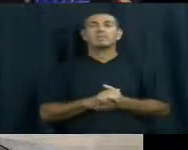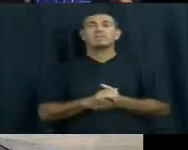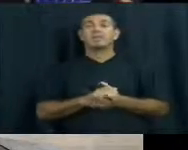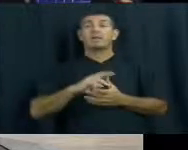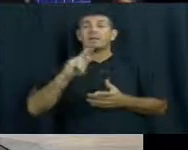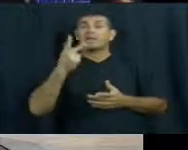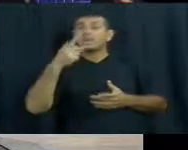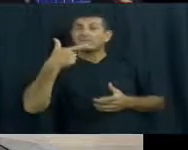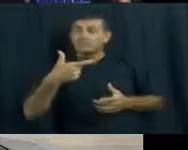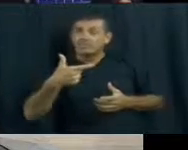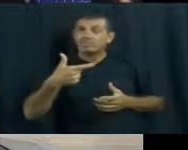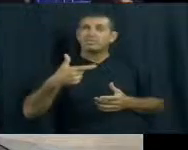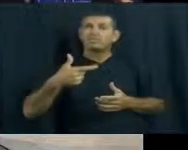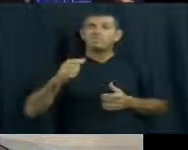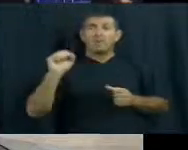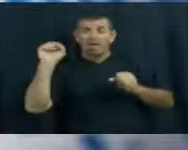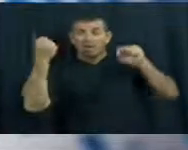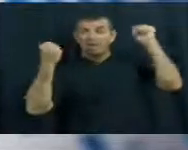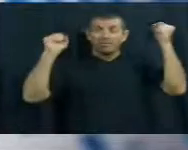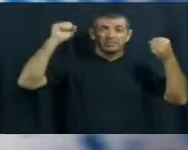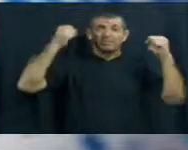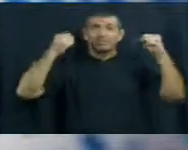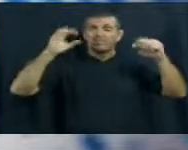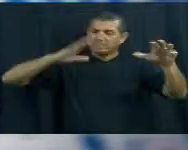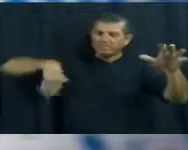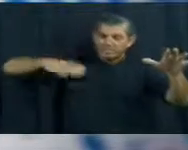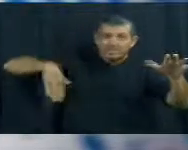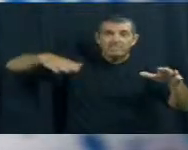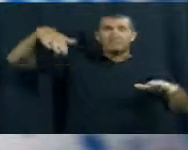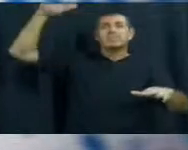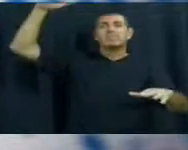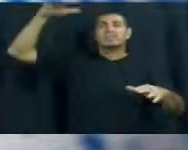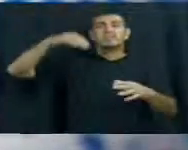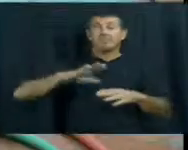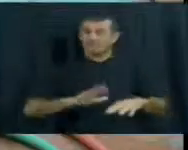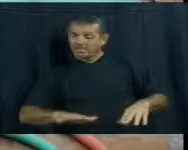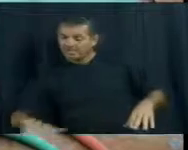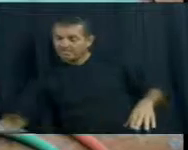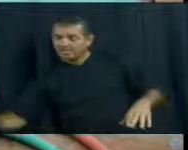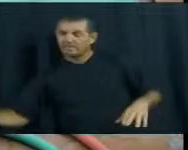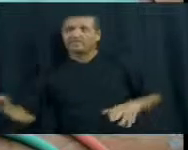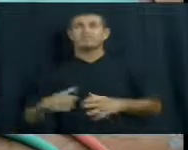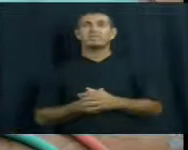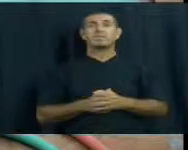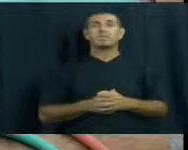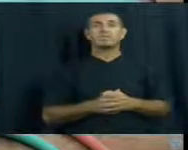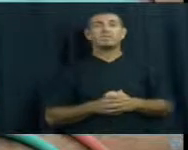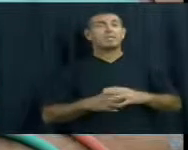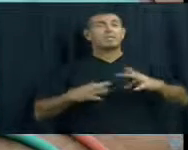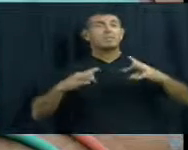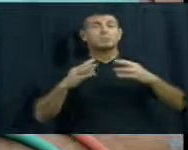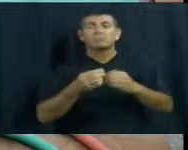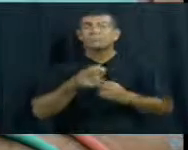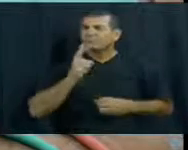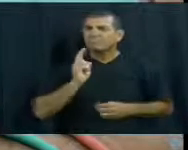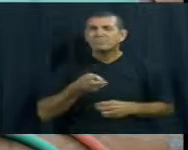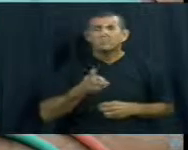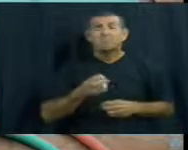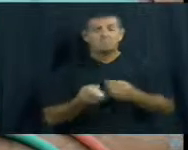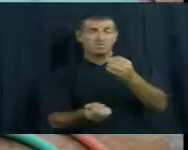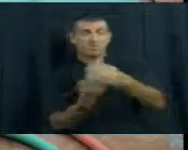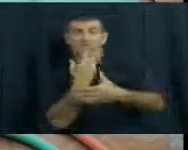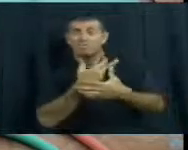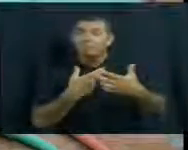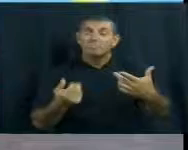H2 Esporte trazendo natação aí para os adultos, para os nossos pequenos, para a parte infantil, sempre aí inovando